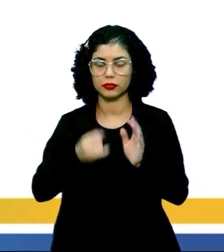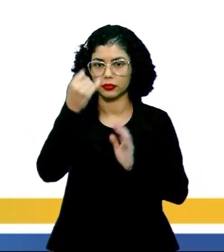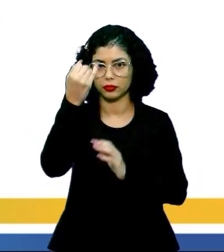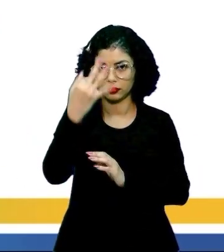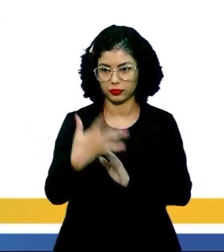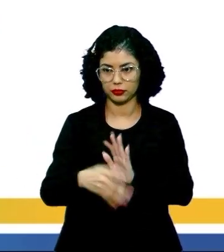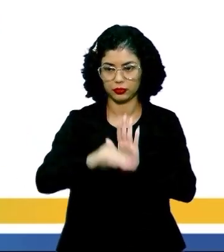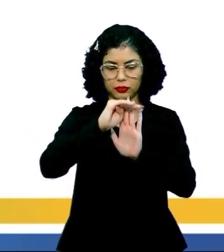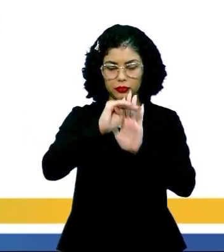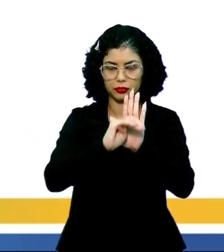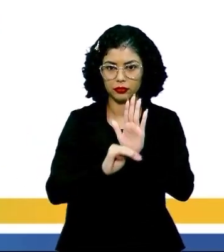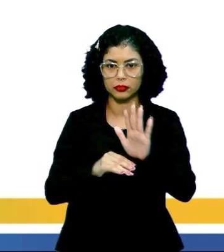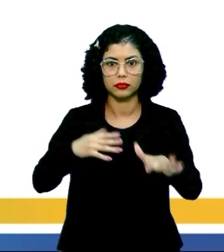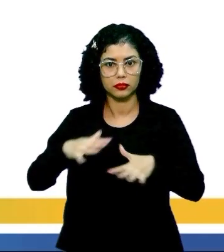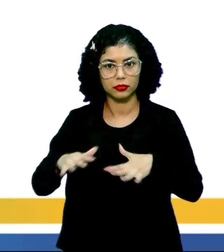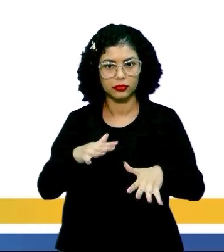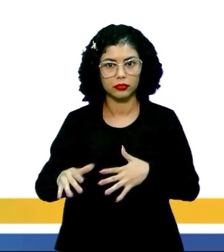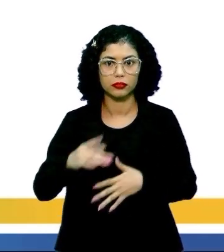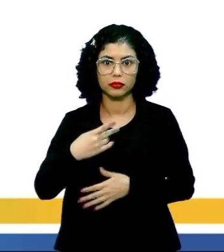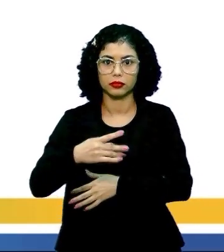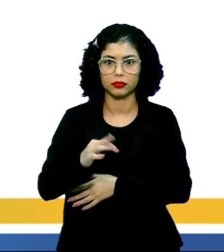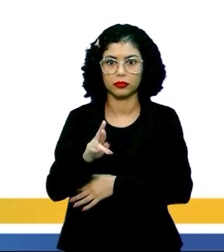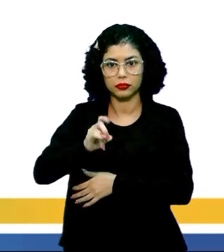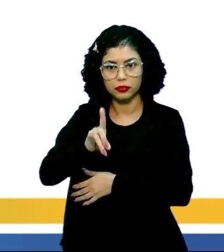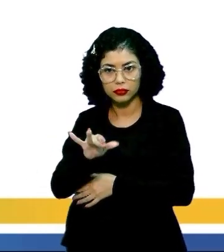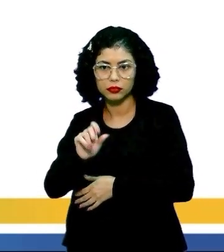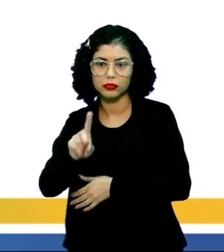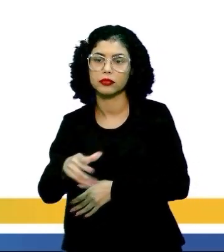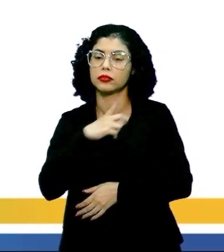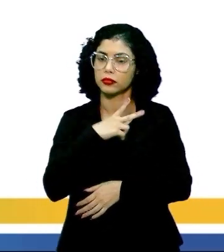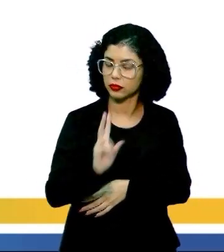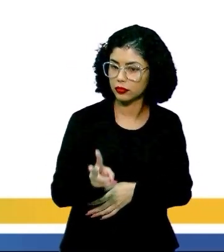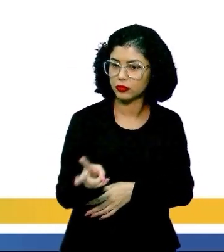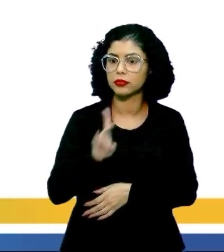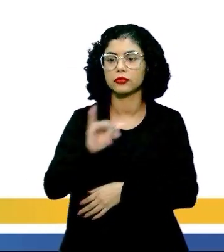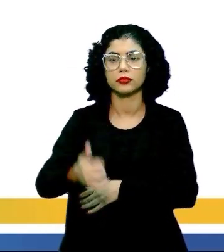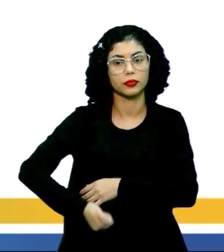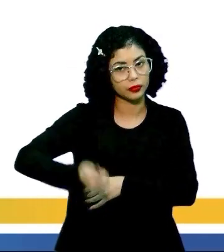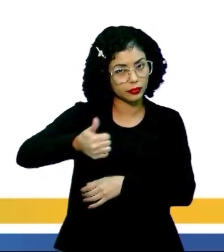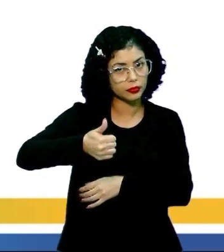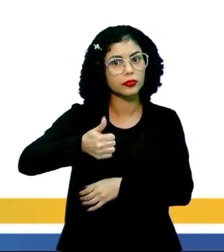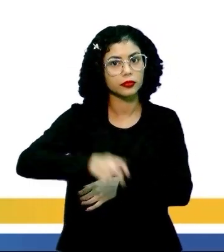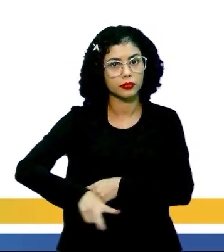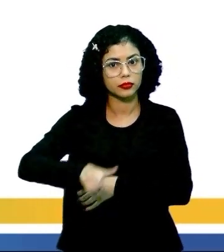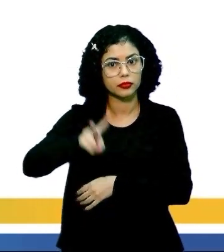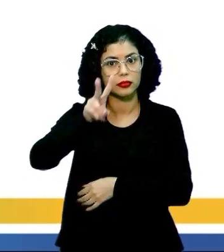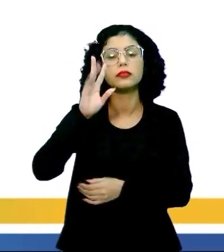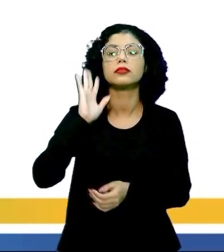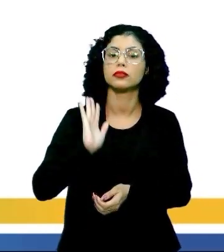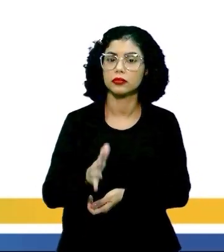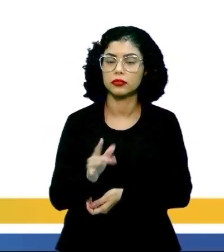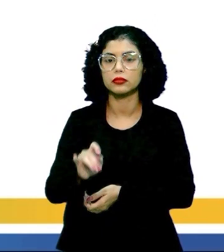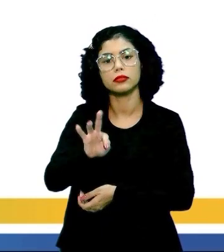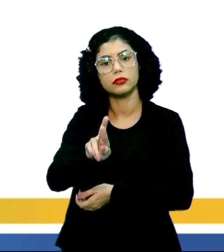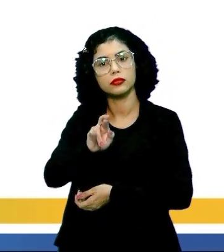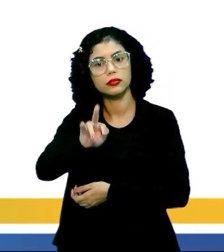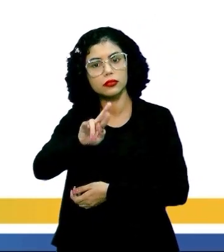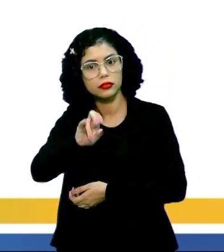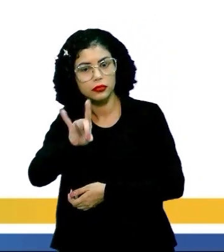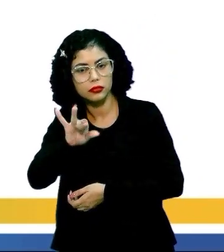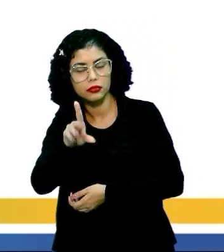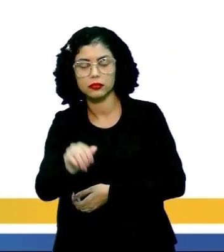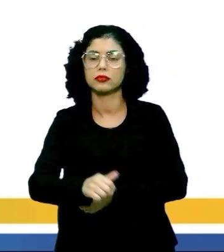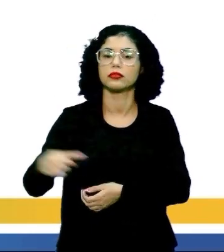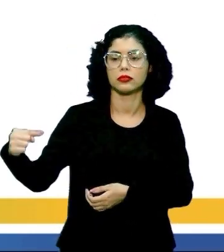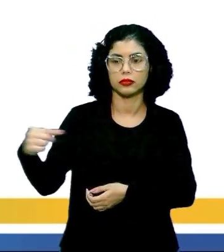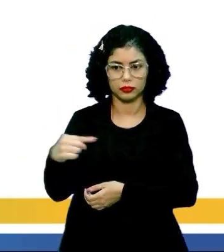movimentos o movimento progressivo Ele sempre vai ter um valor positivo já o movimento retrógrado Ele sempre